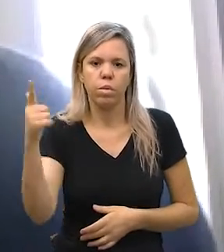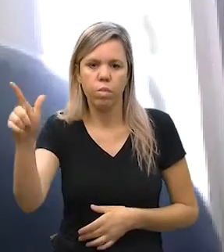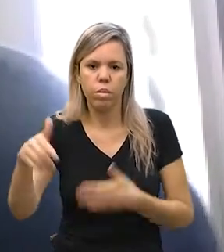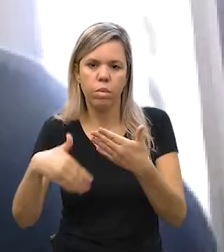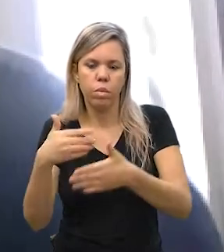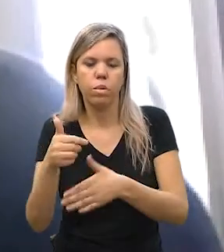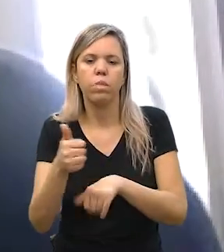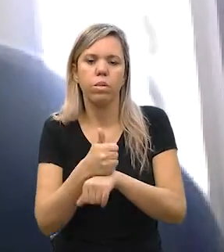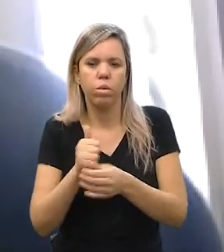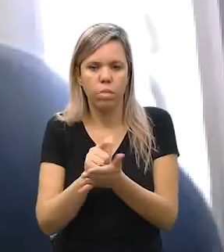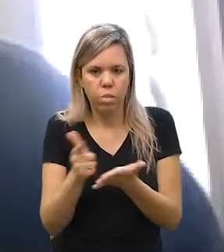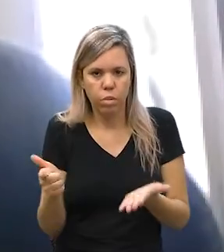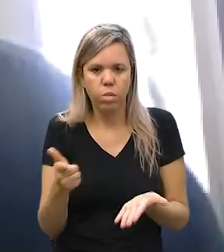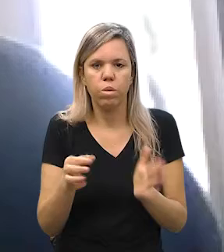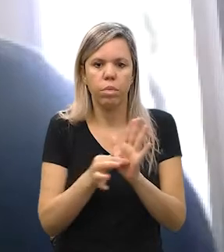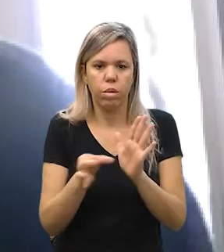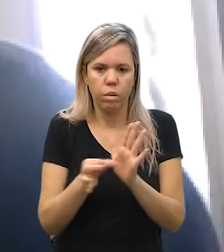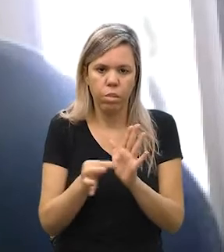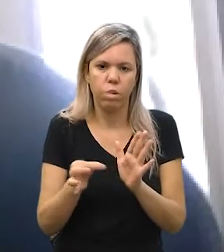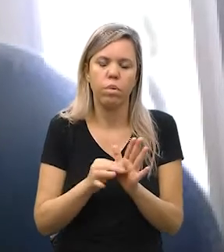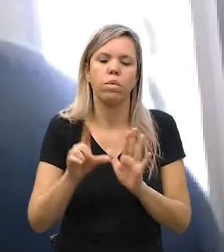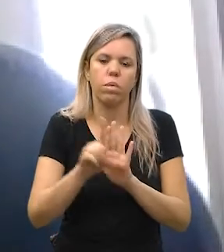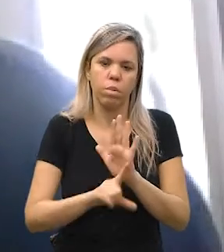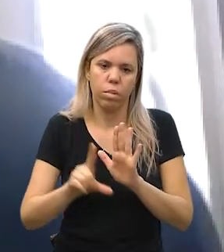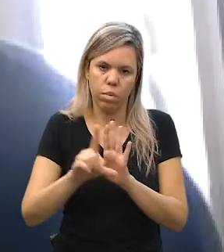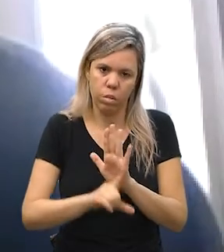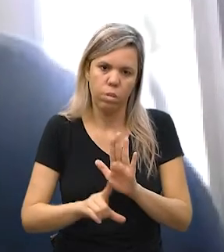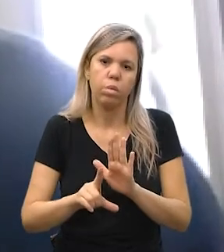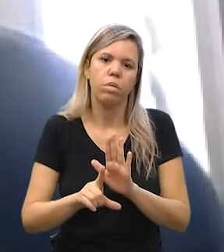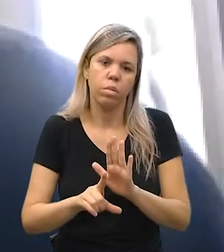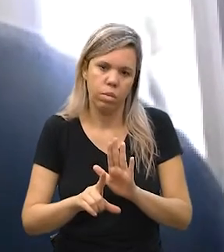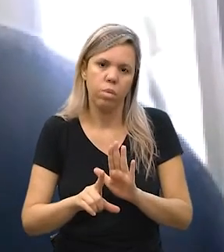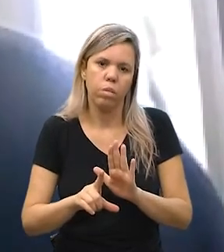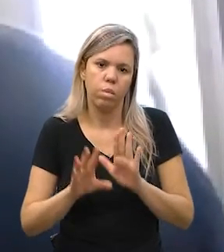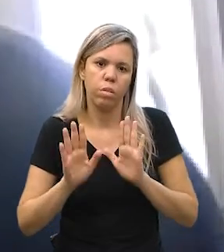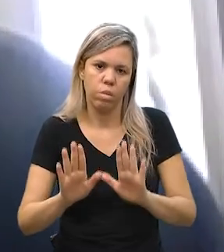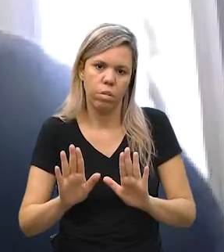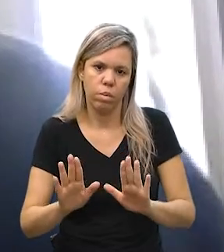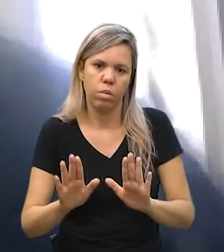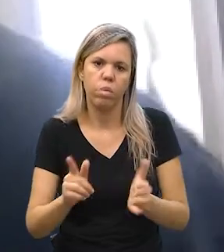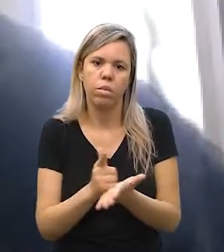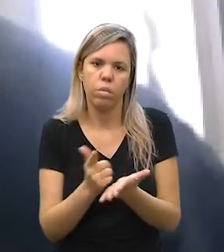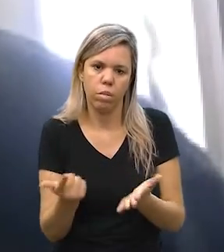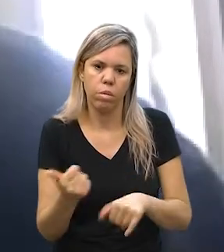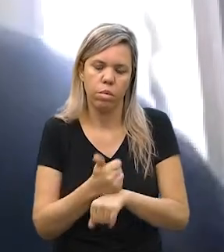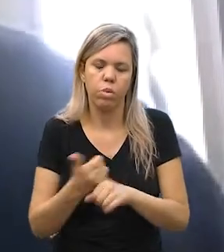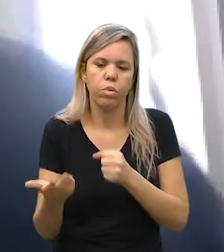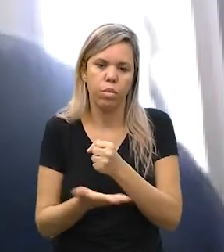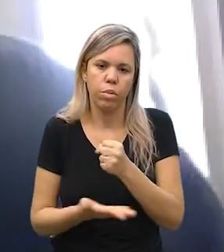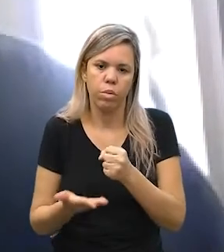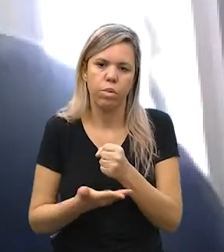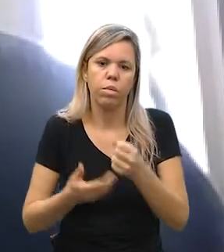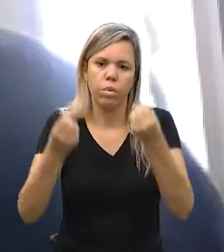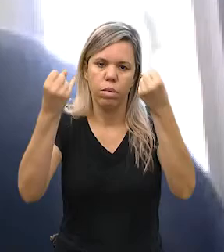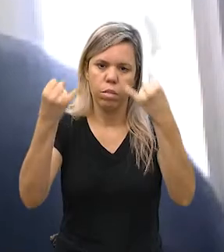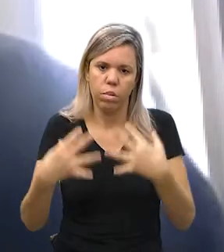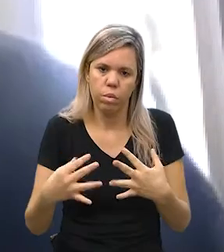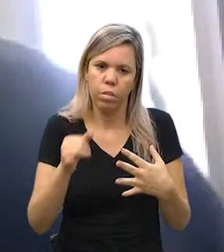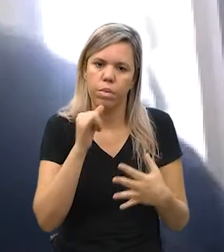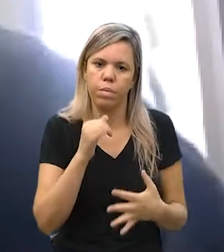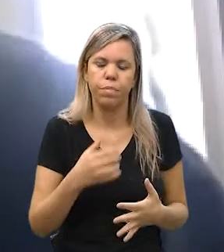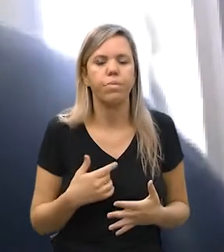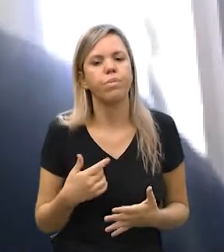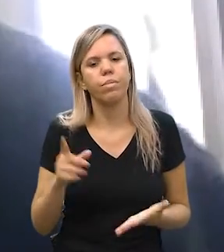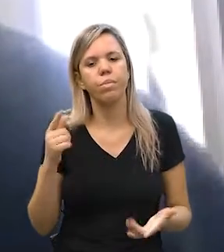tendências jornalísticas, a opinativa, a literária e tudo mais. Mas, como jornalista, o básico é retratar